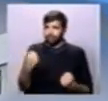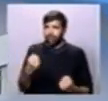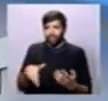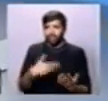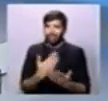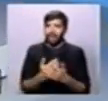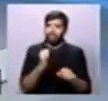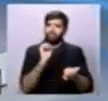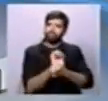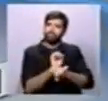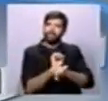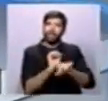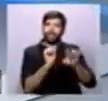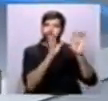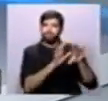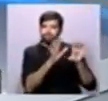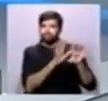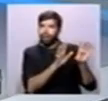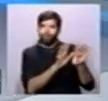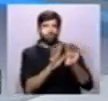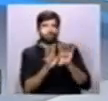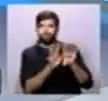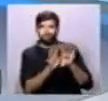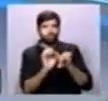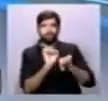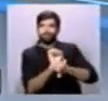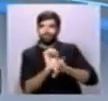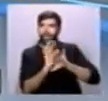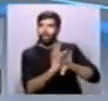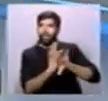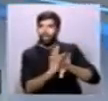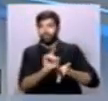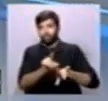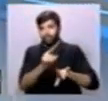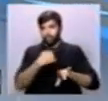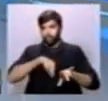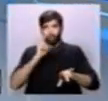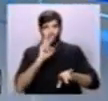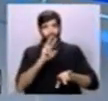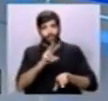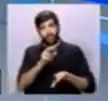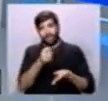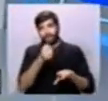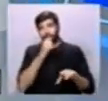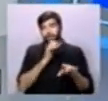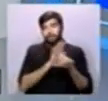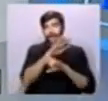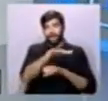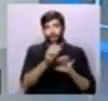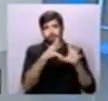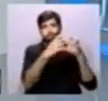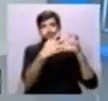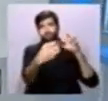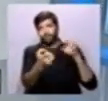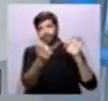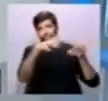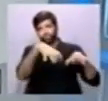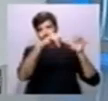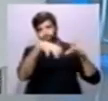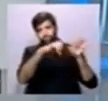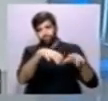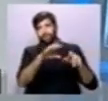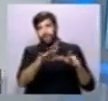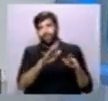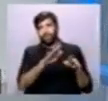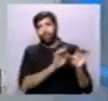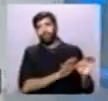à aproximação de todas estas perturbações que nós vemos sobre o Atlântico. Muita nebulosidade com precipitação associada a perturbações que